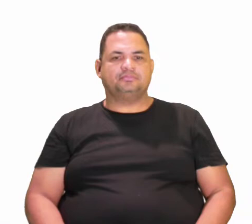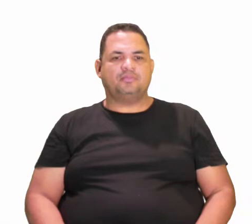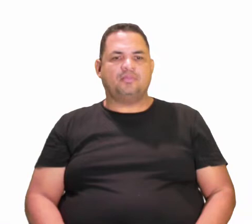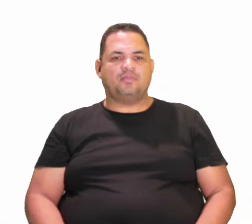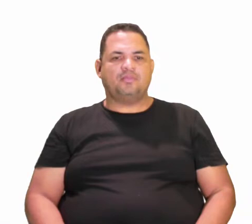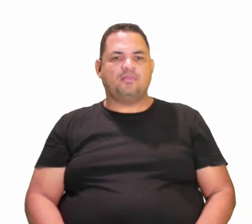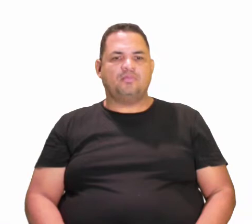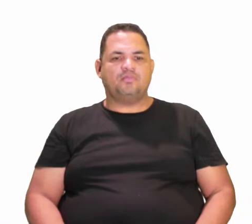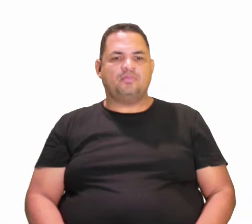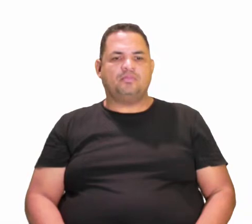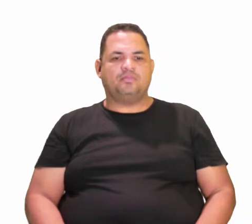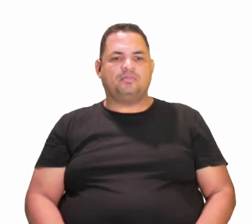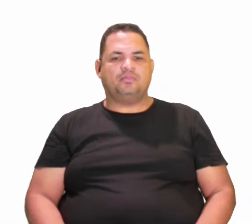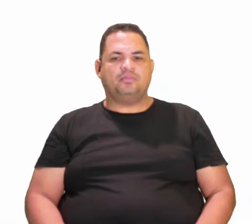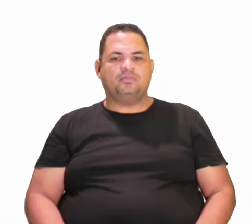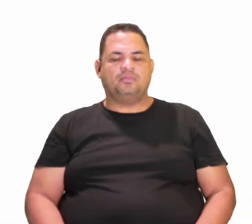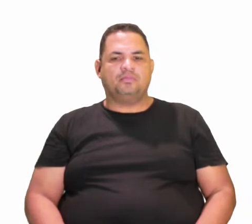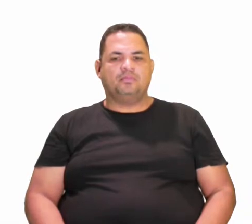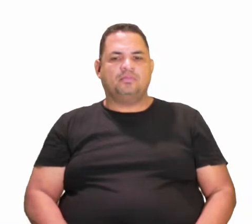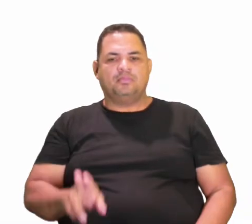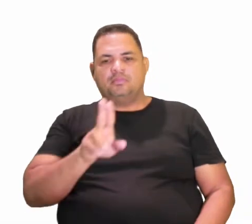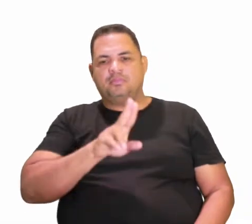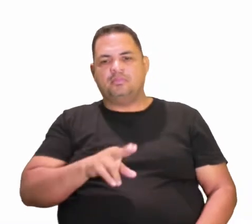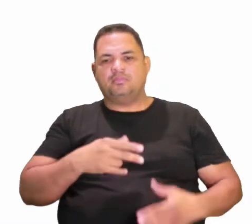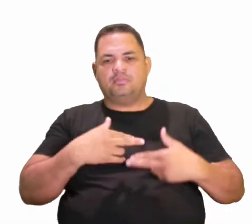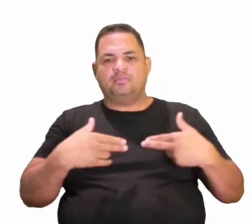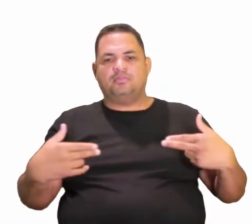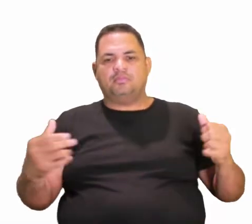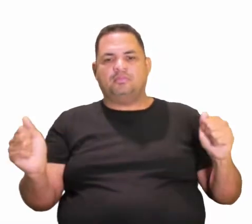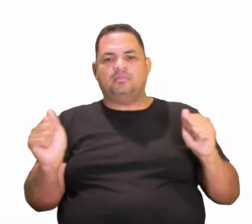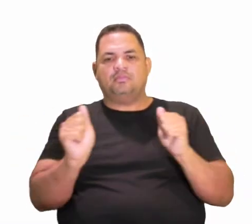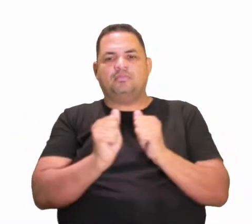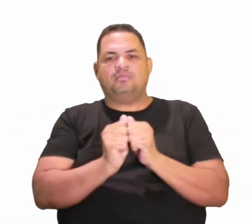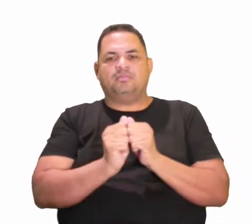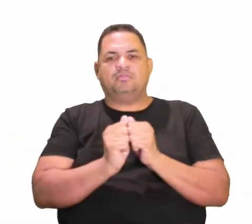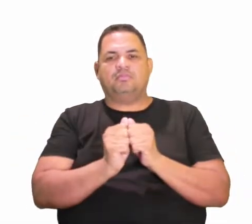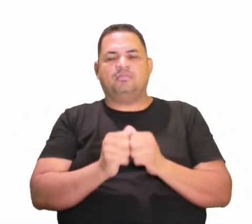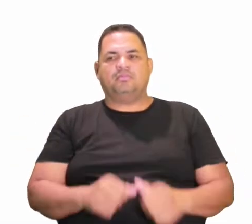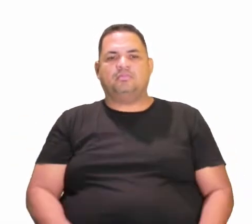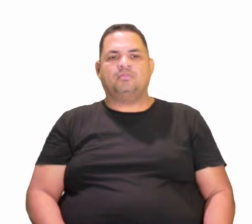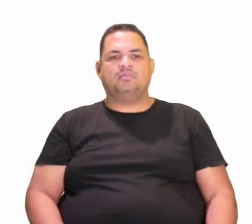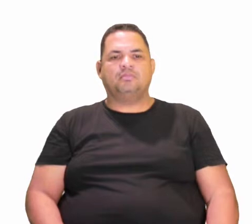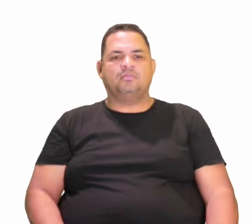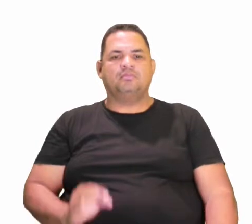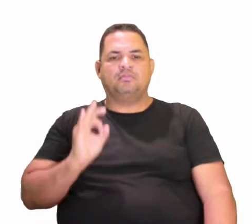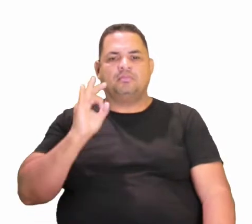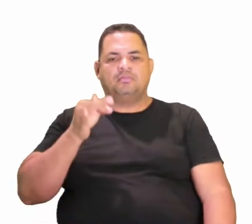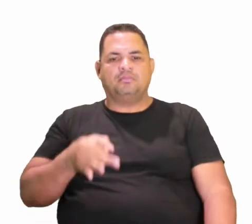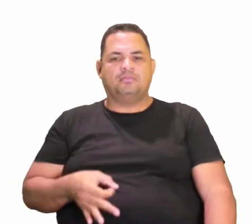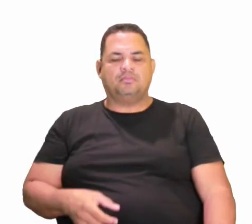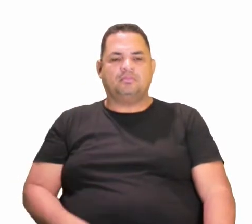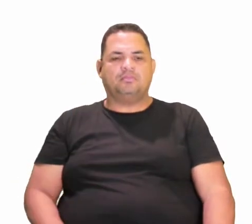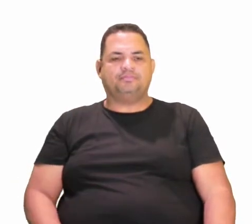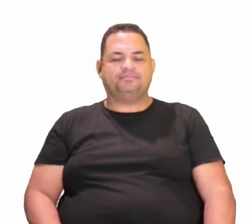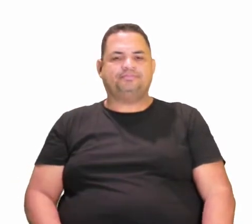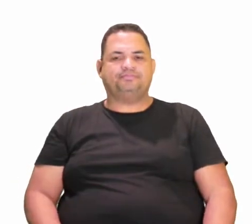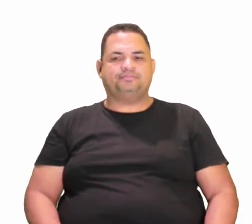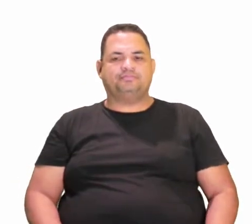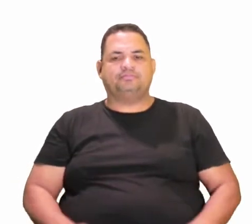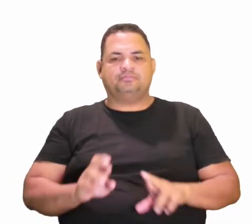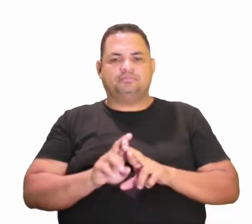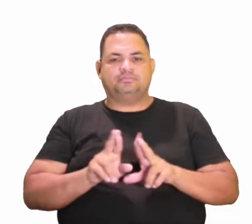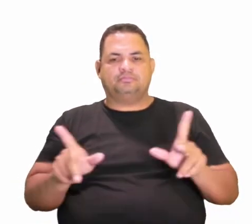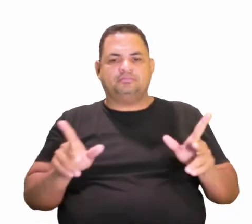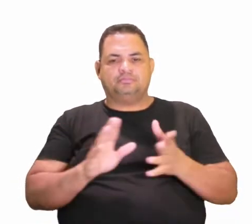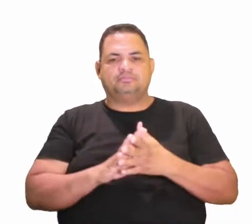this e o this são usados para coisas que estão próximas de você, certo? A